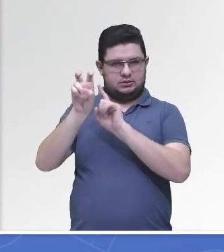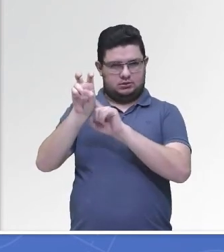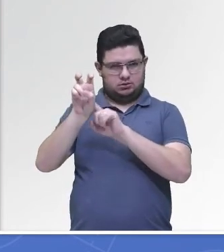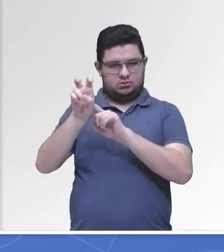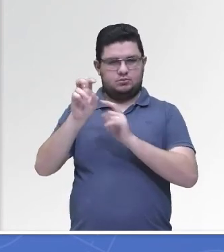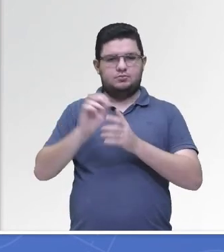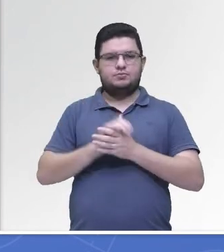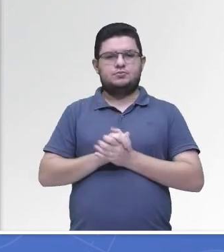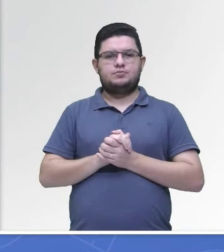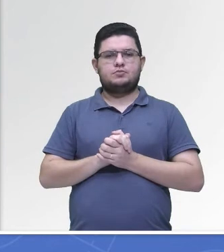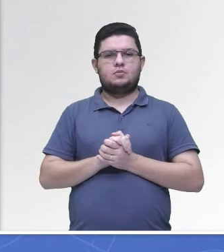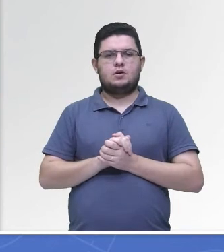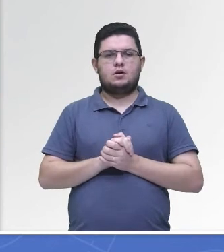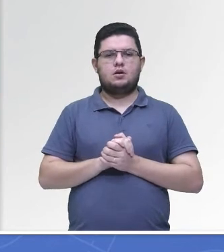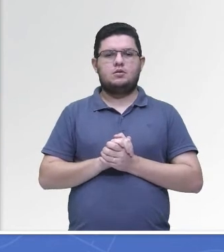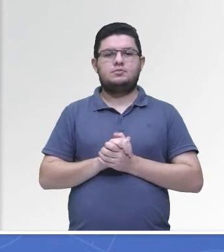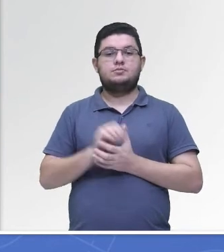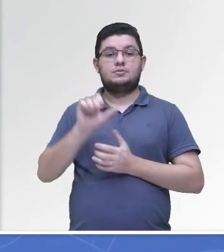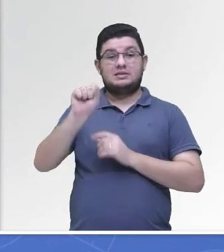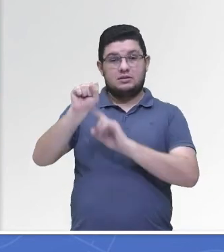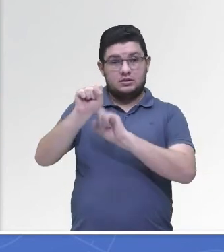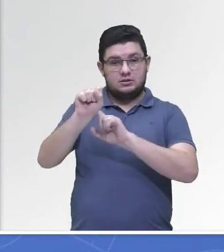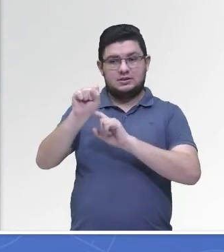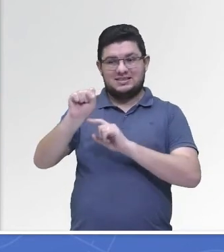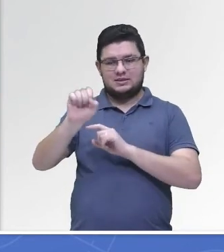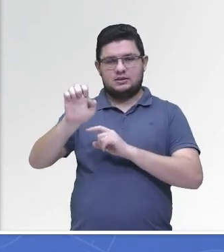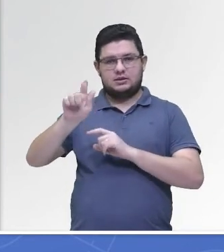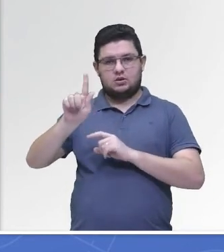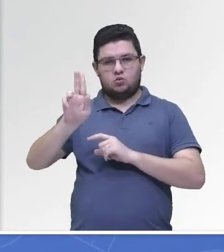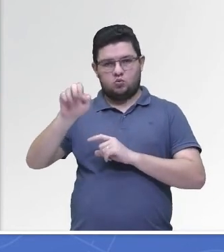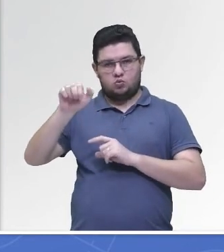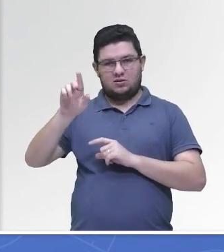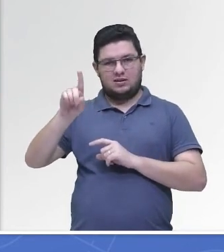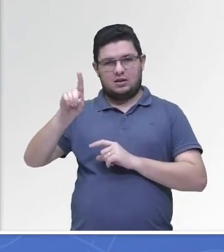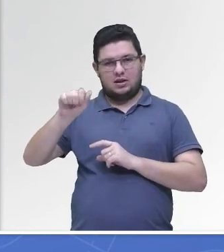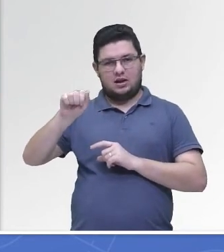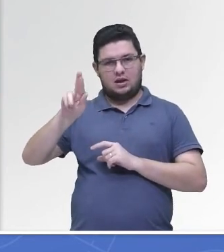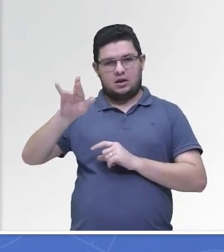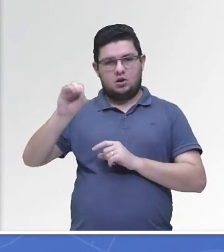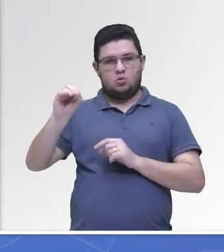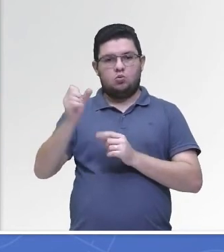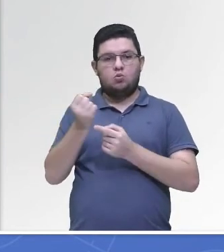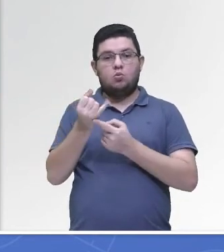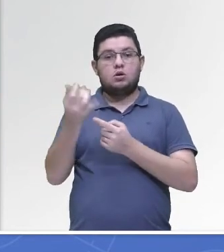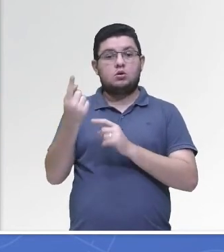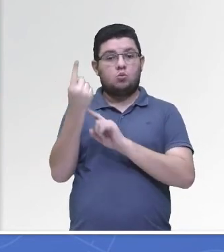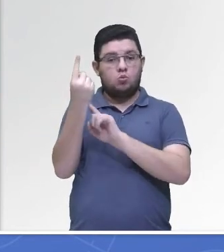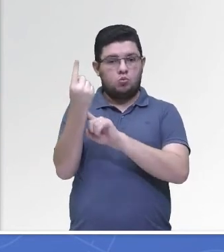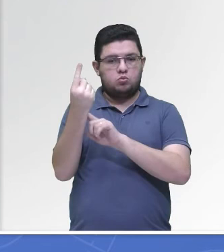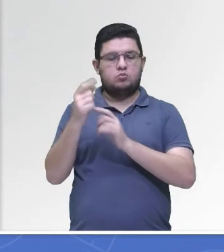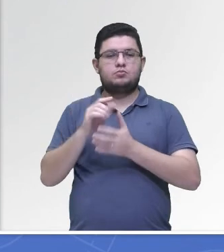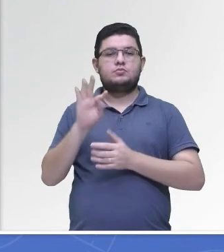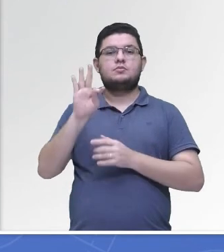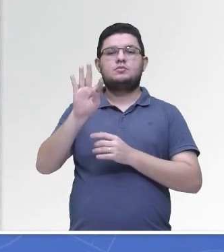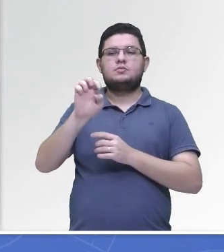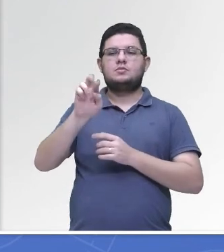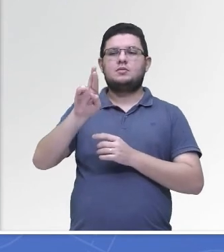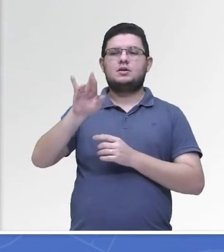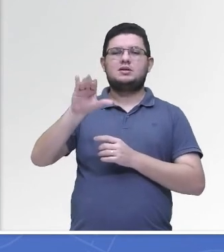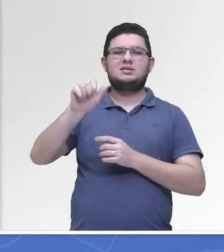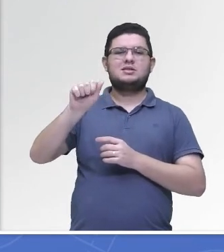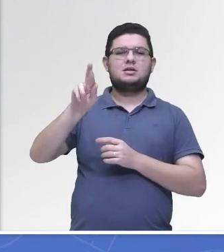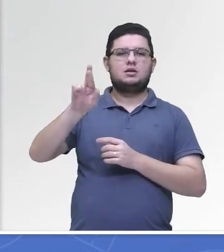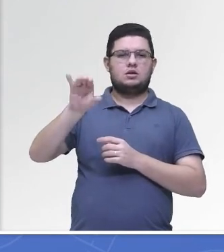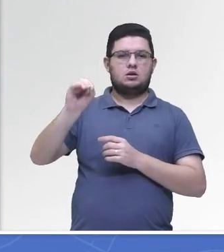quantos carbonos secundários? Somente 1 carbono secundário. Carbonos terciários, tem